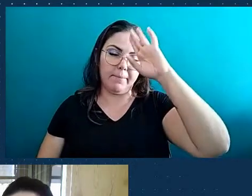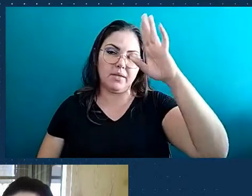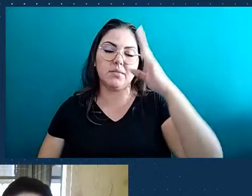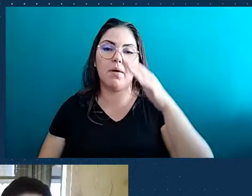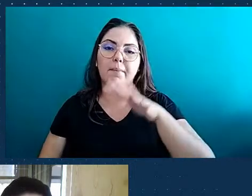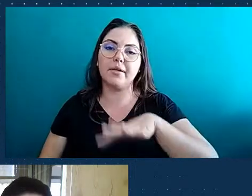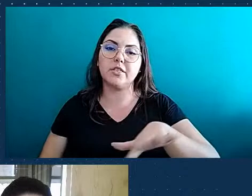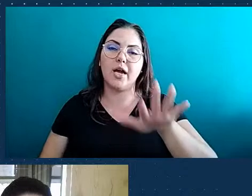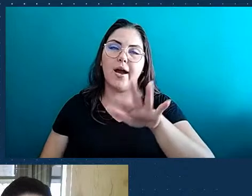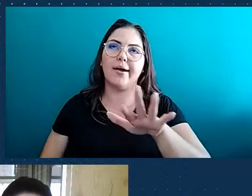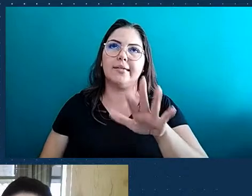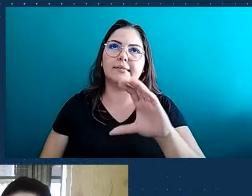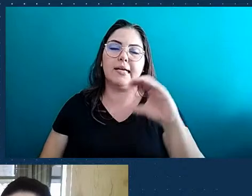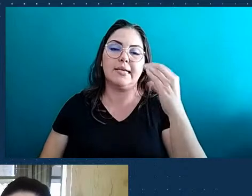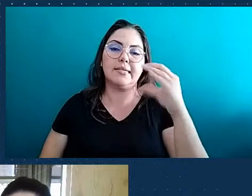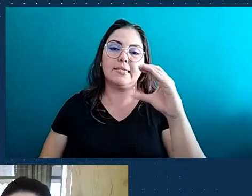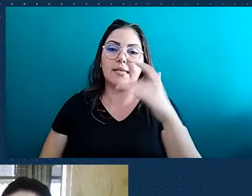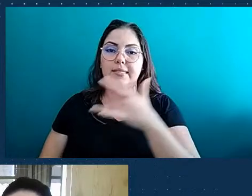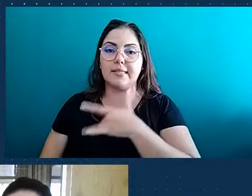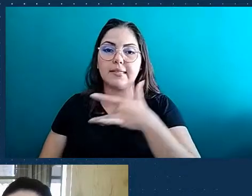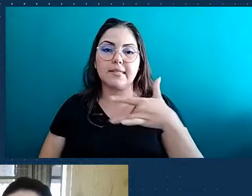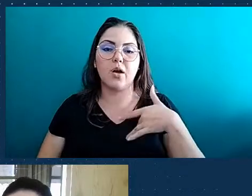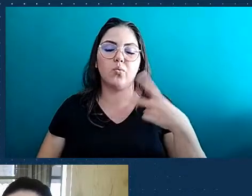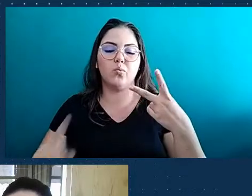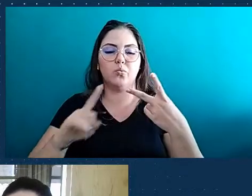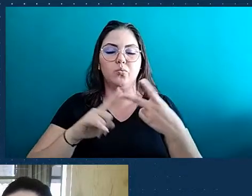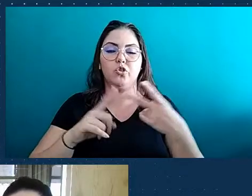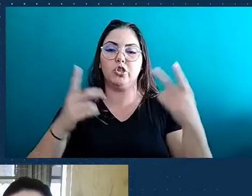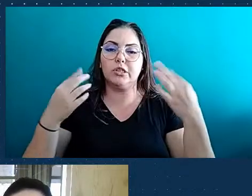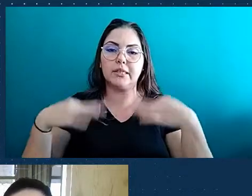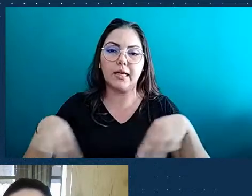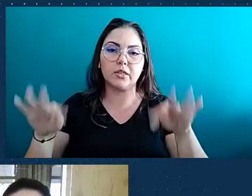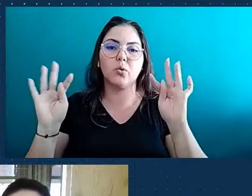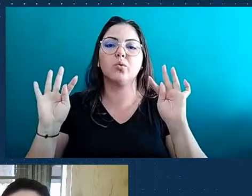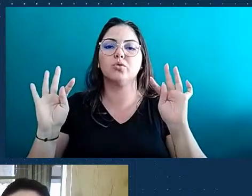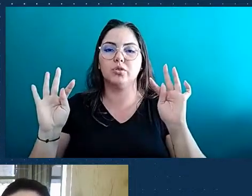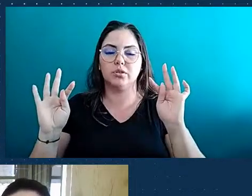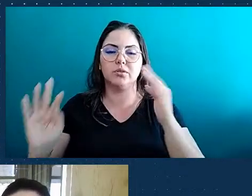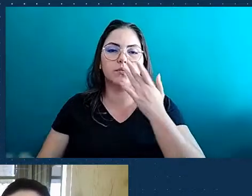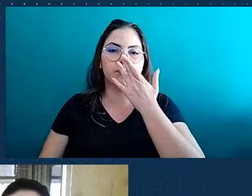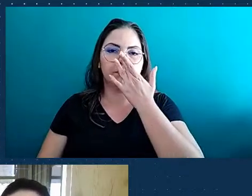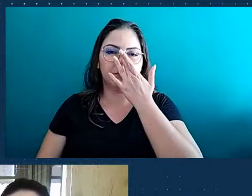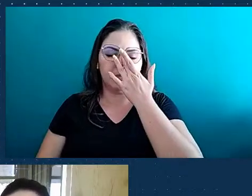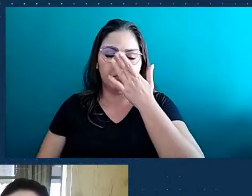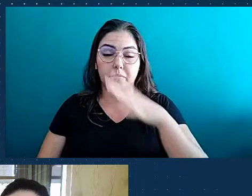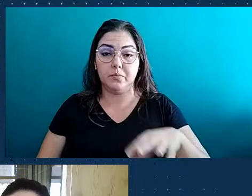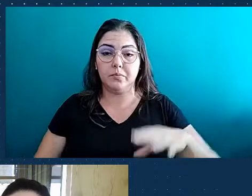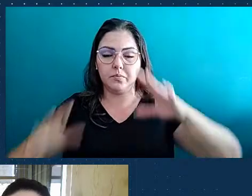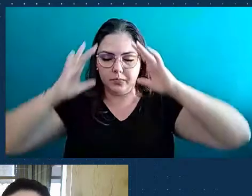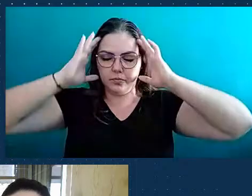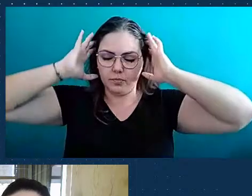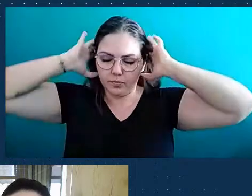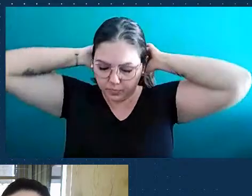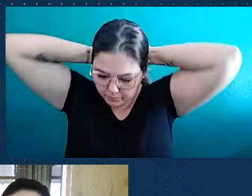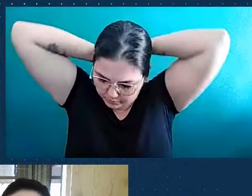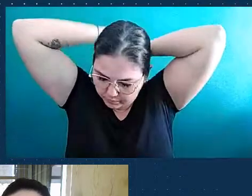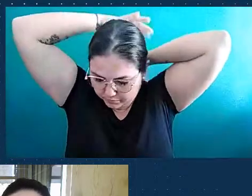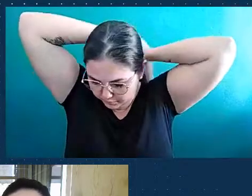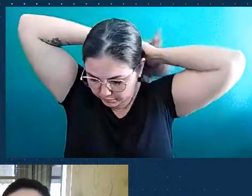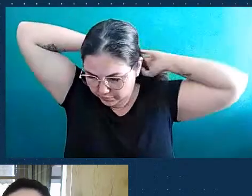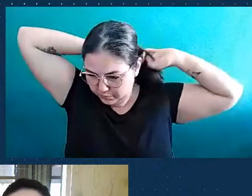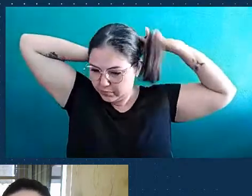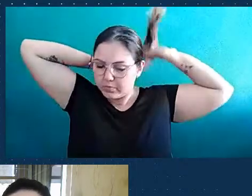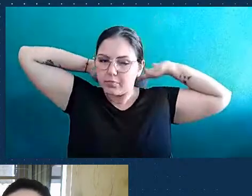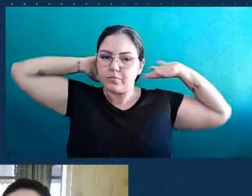as ciências da saúde, as tecnologias, né, o pessoal lá das ciências exatas, eles utilizam muito mais o artigo do